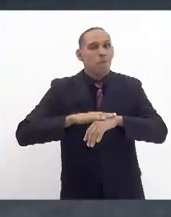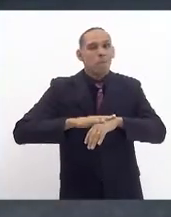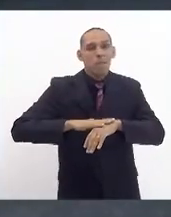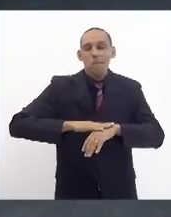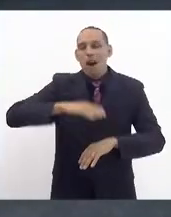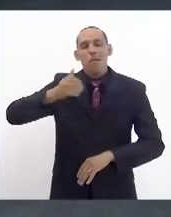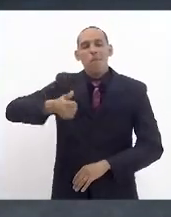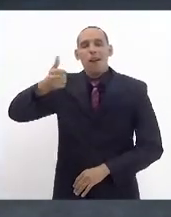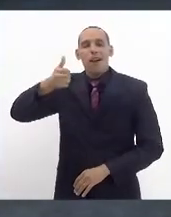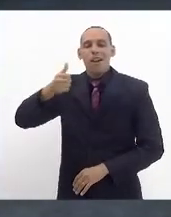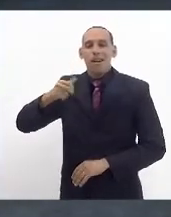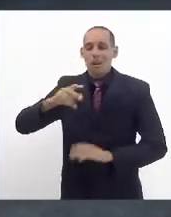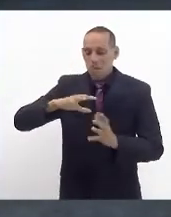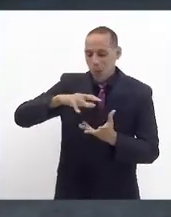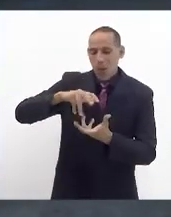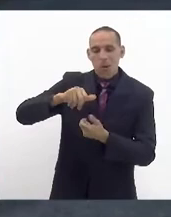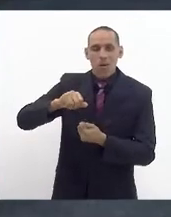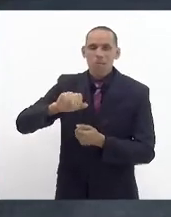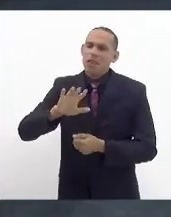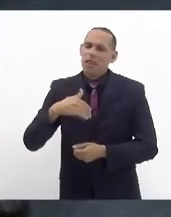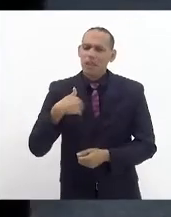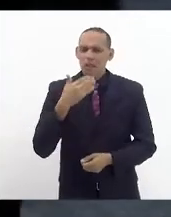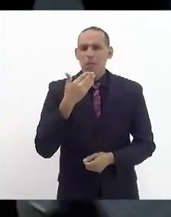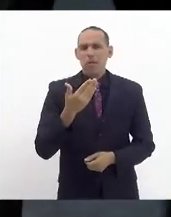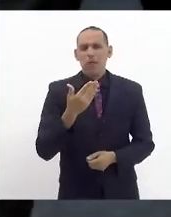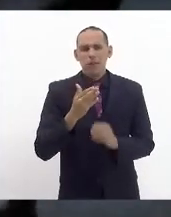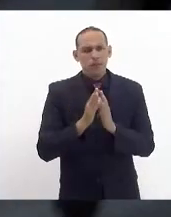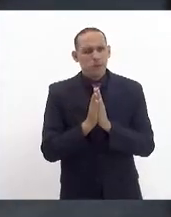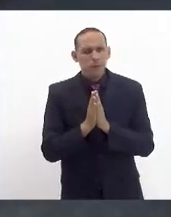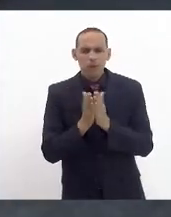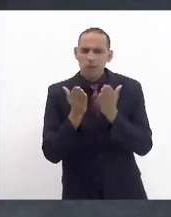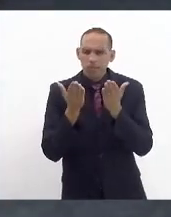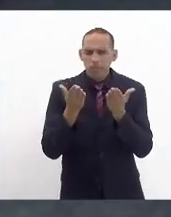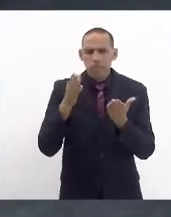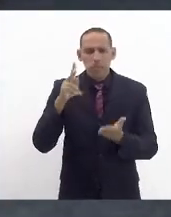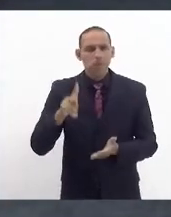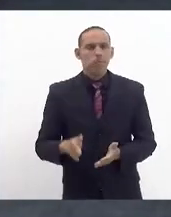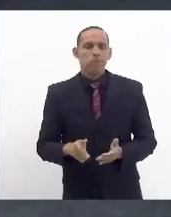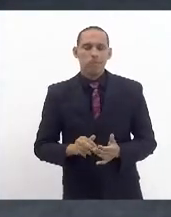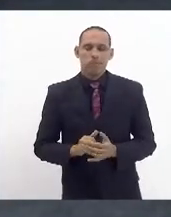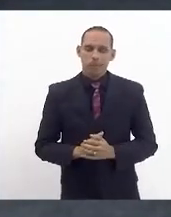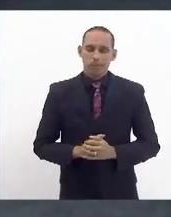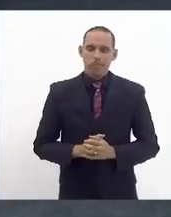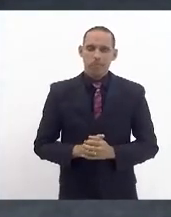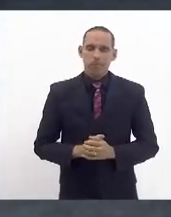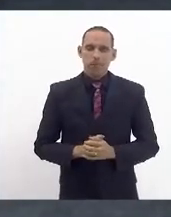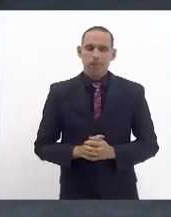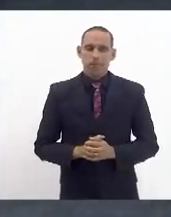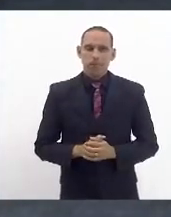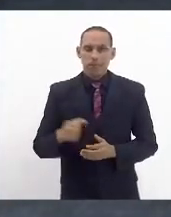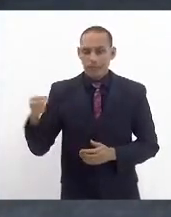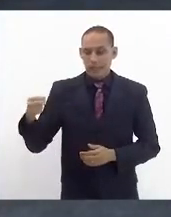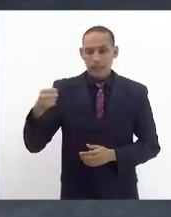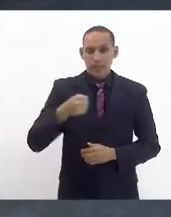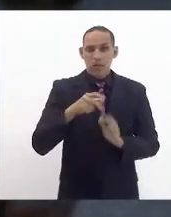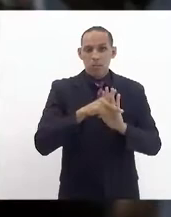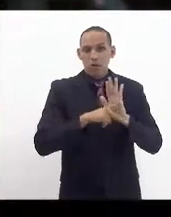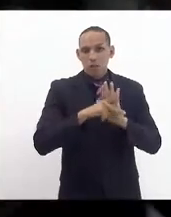Mas eu venho aqui pedir encarecidamente ao senhor presidente para trazer o